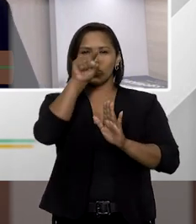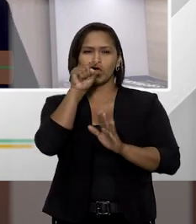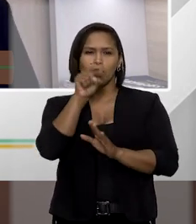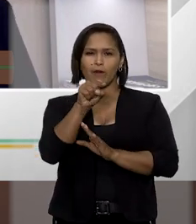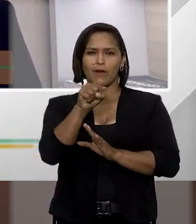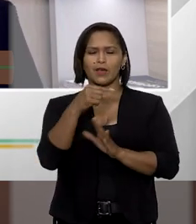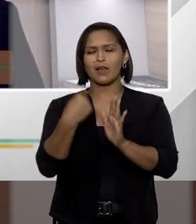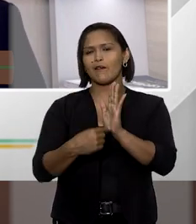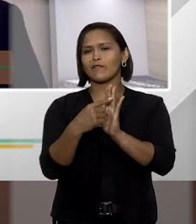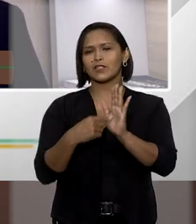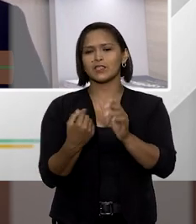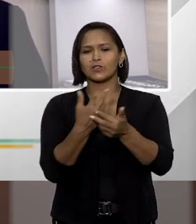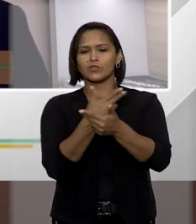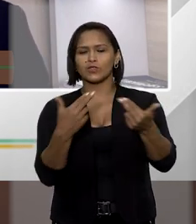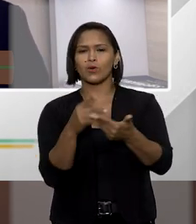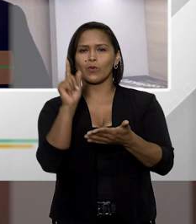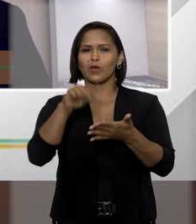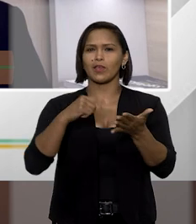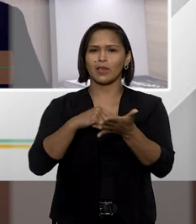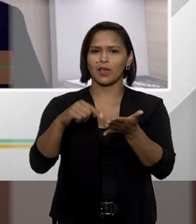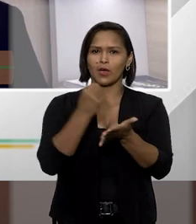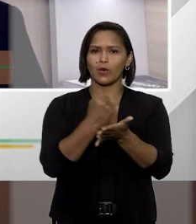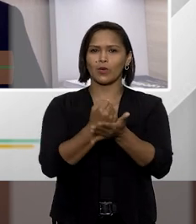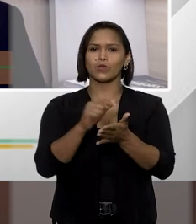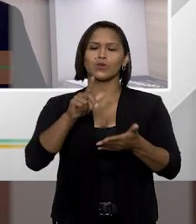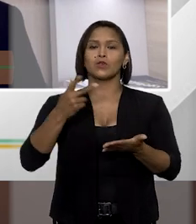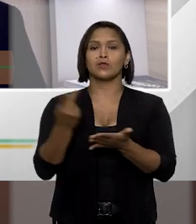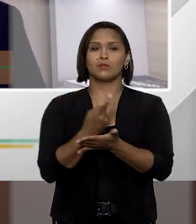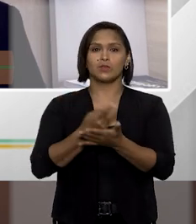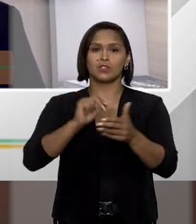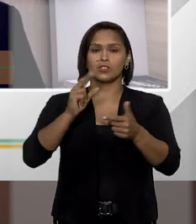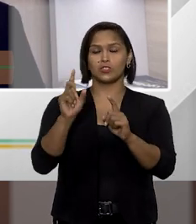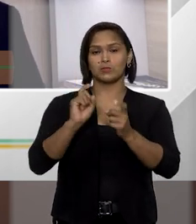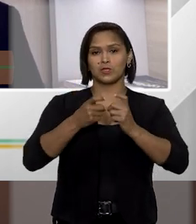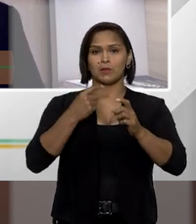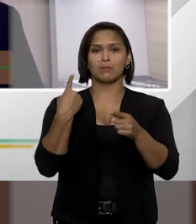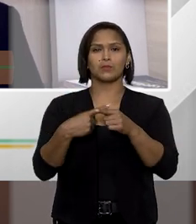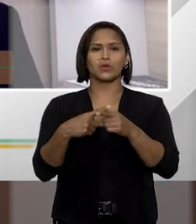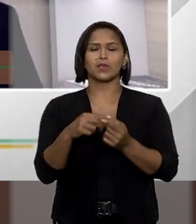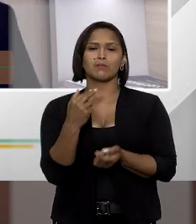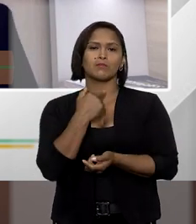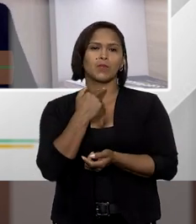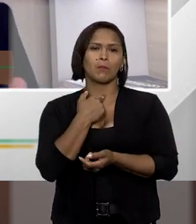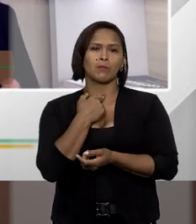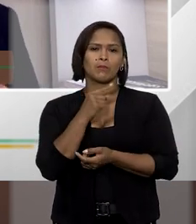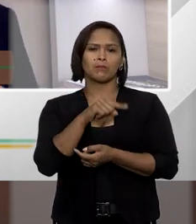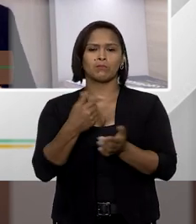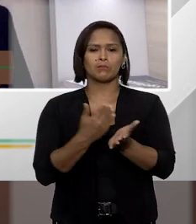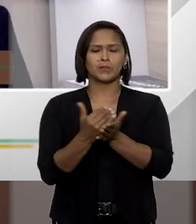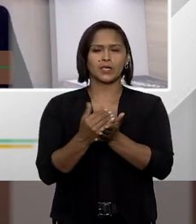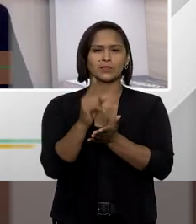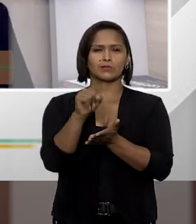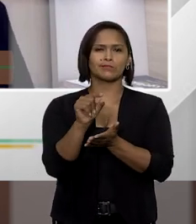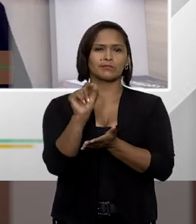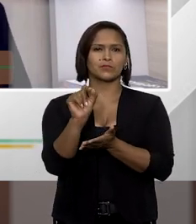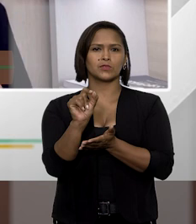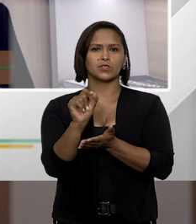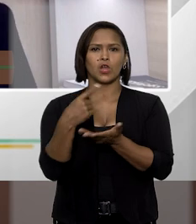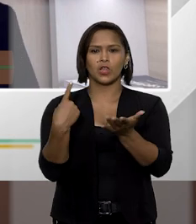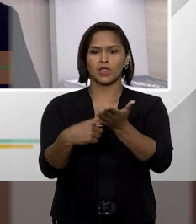à vedação de qualquer espécie de acordo na improbidade administrativa, porque você não poderia, a partir de